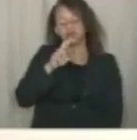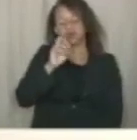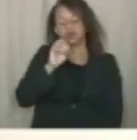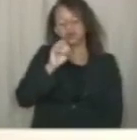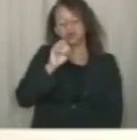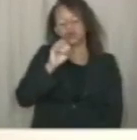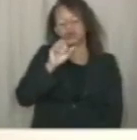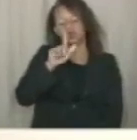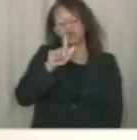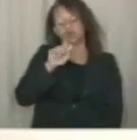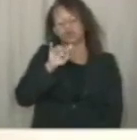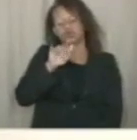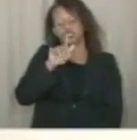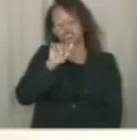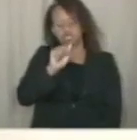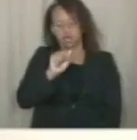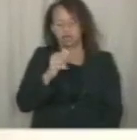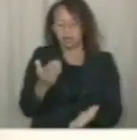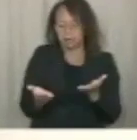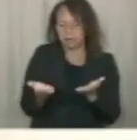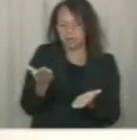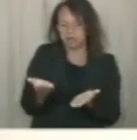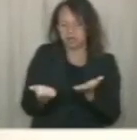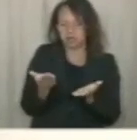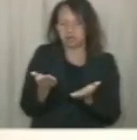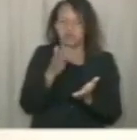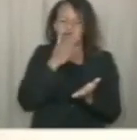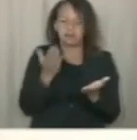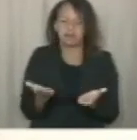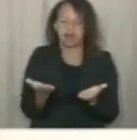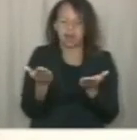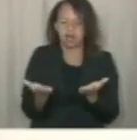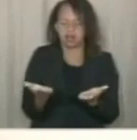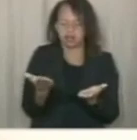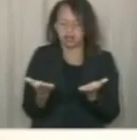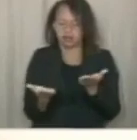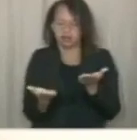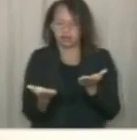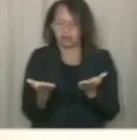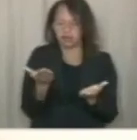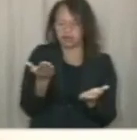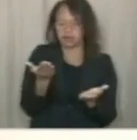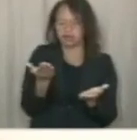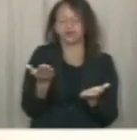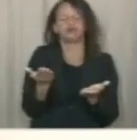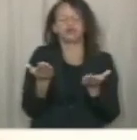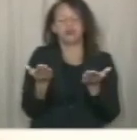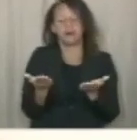só apenas o peso, por exemplo, uma balança que ela esteja desequilibrada, que visa